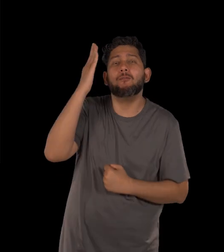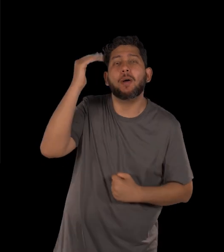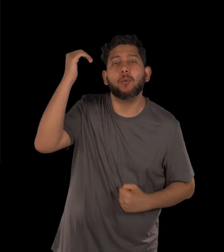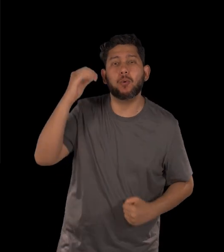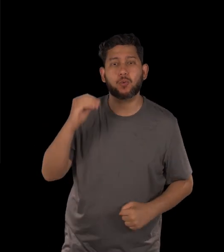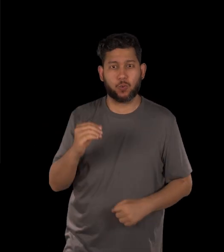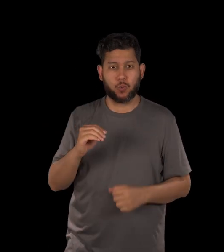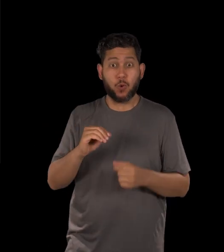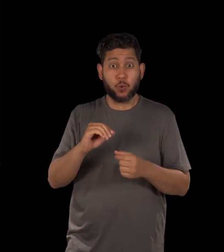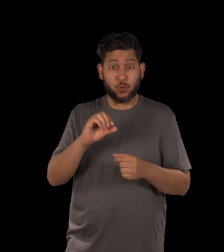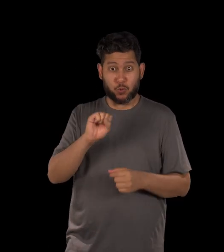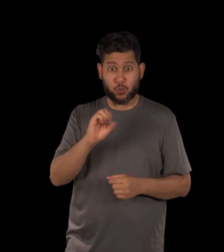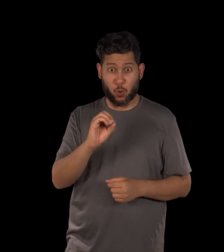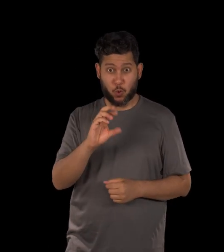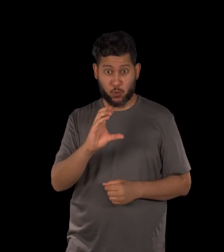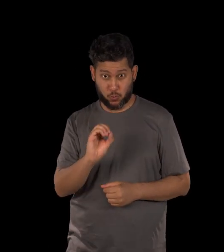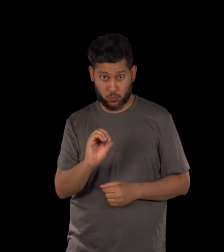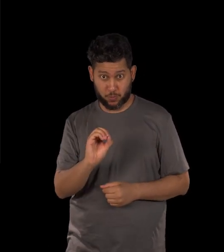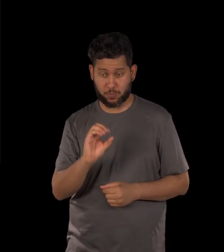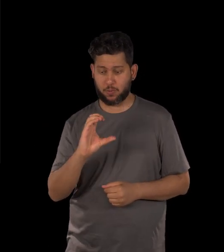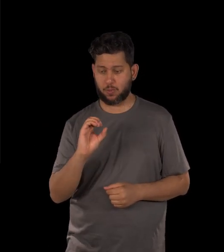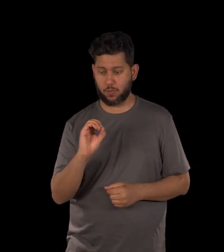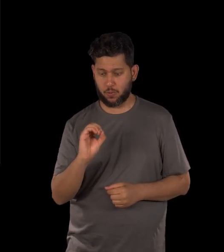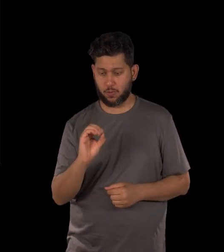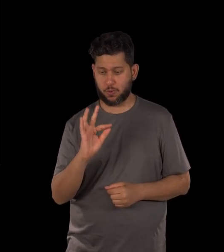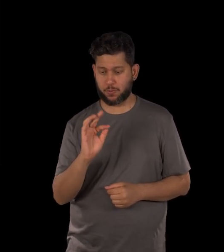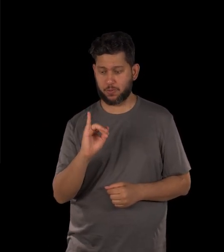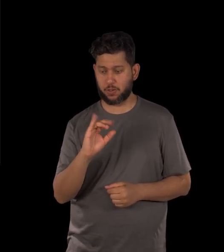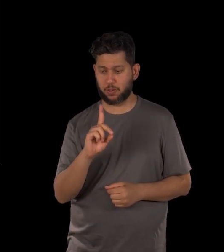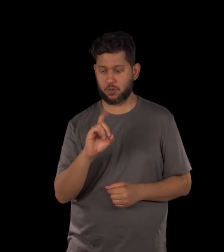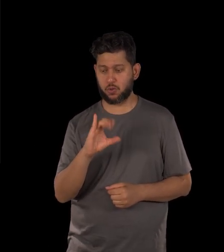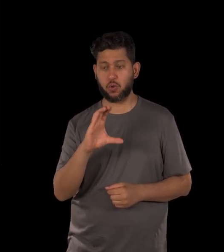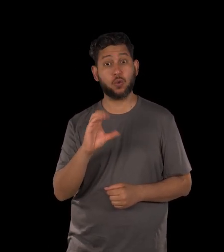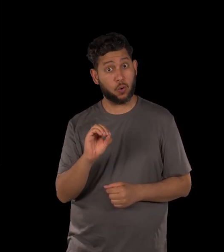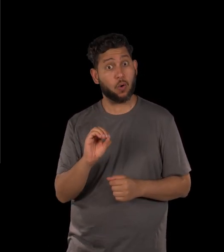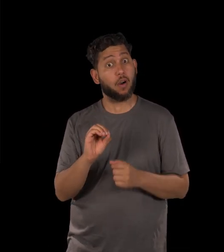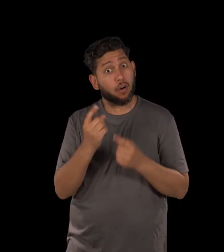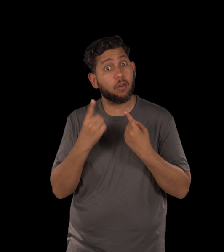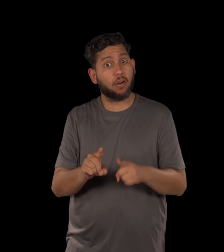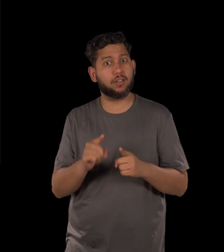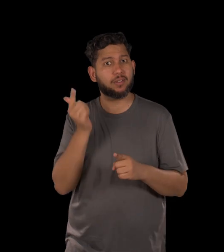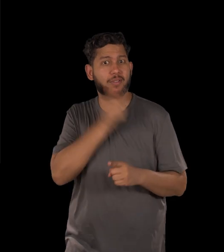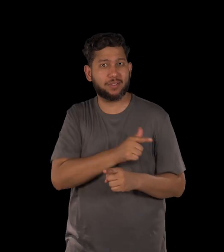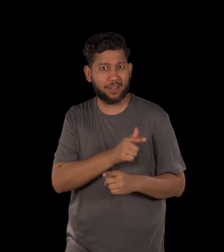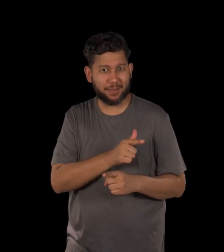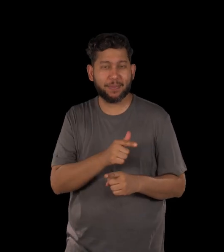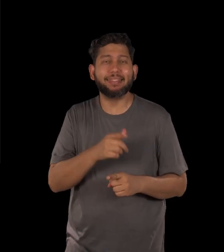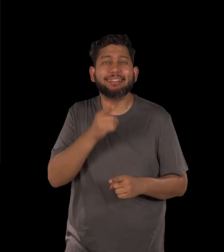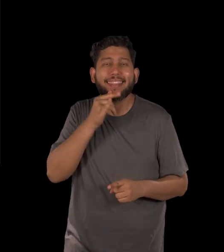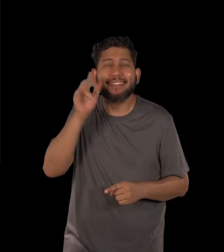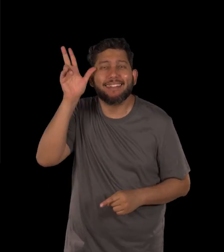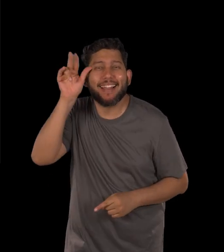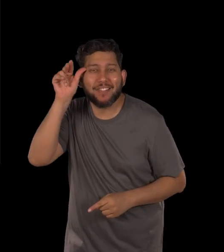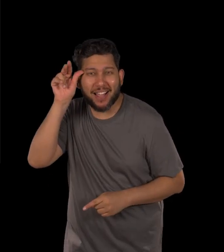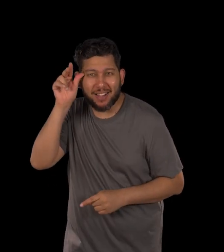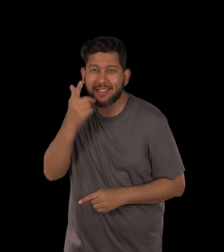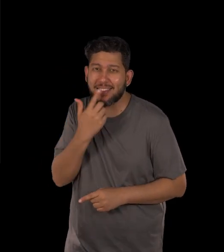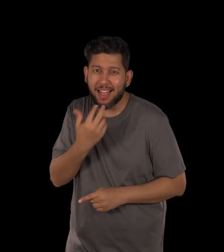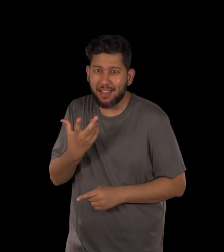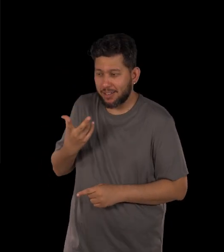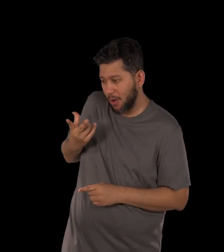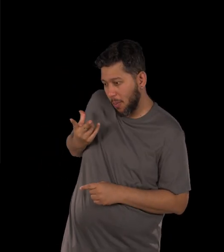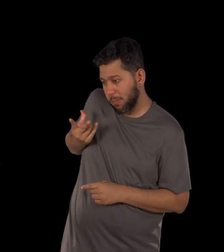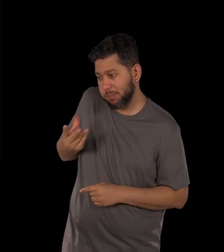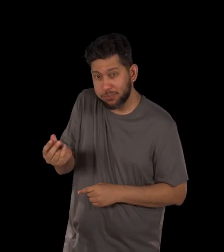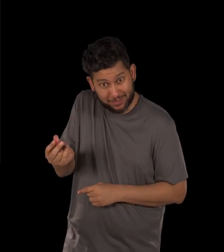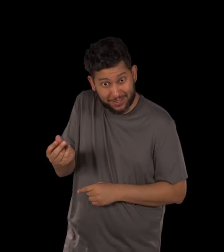ser produzido em 1903, a partir de anticorpos produzidos no sangue dos cavalos após a injeção de pequena quantidade